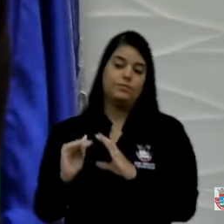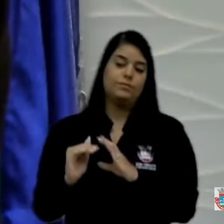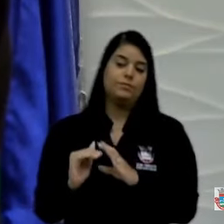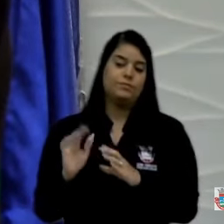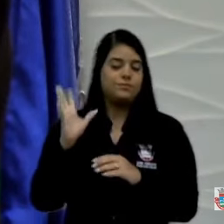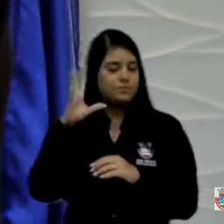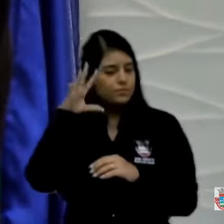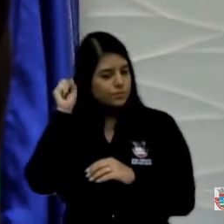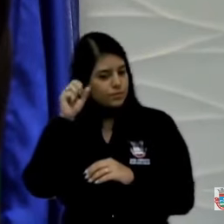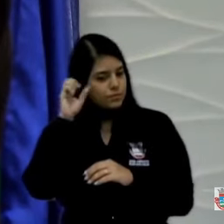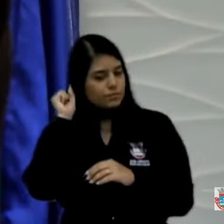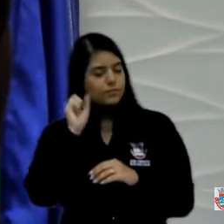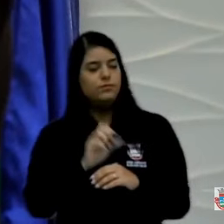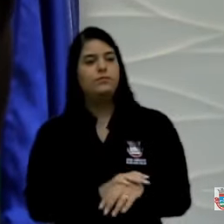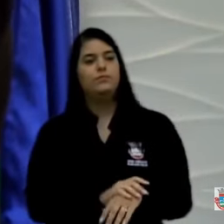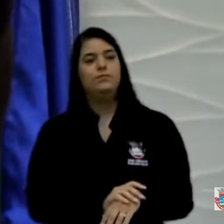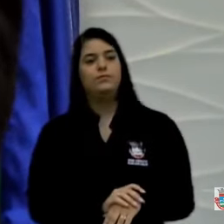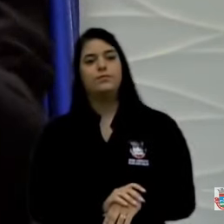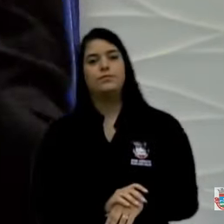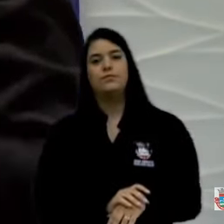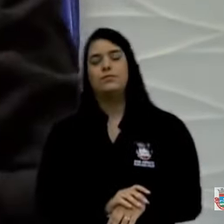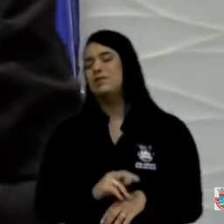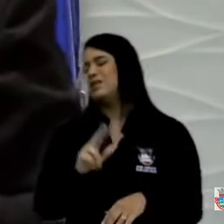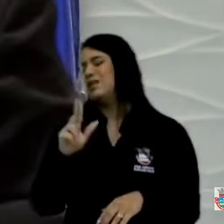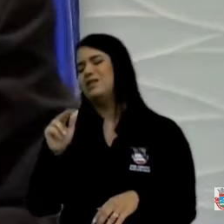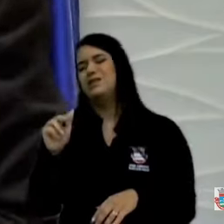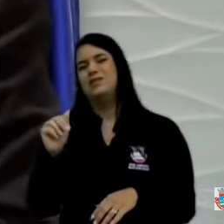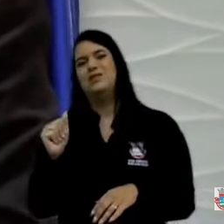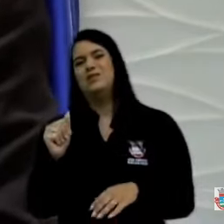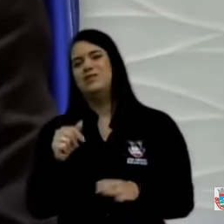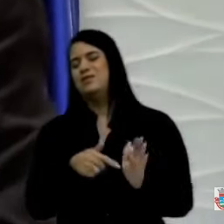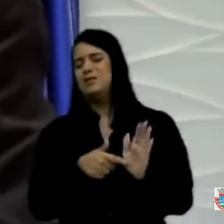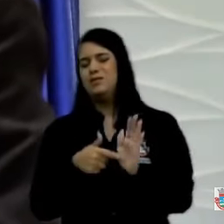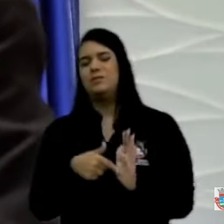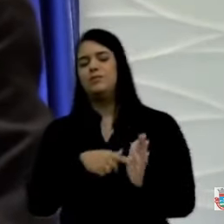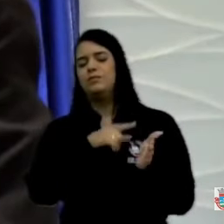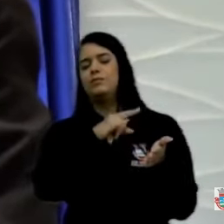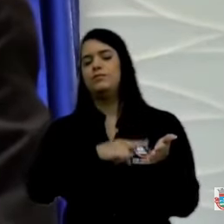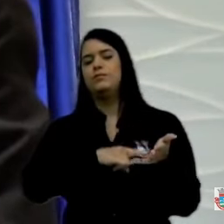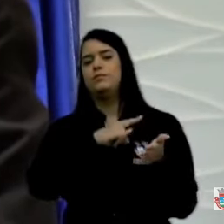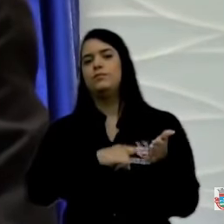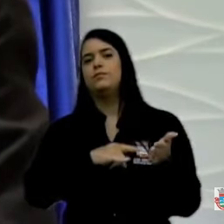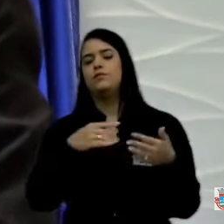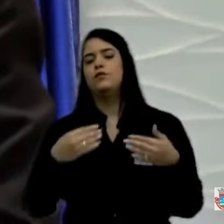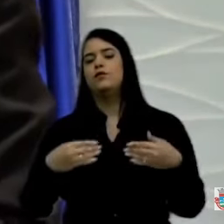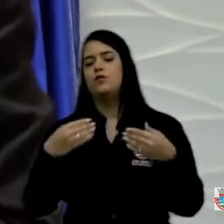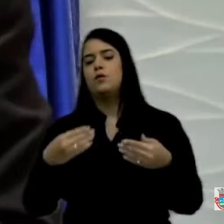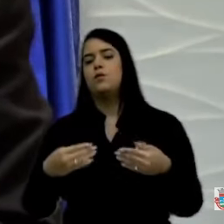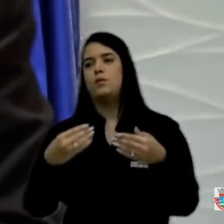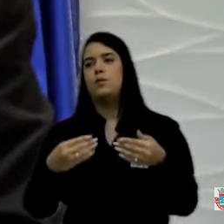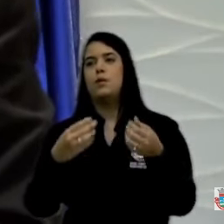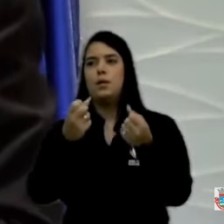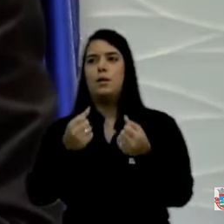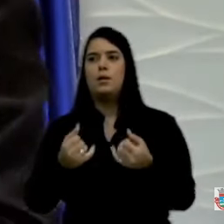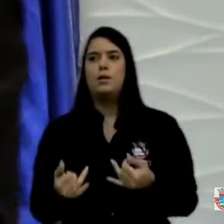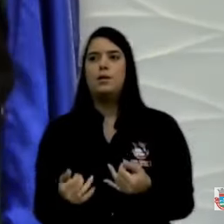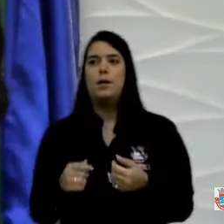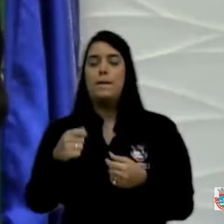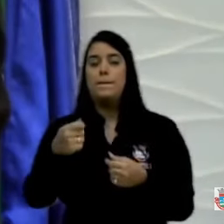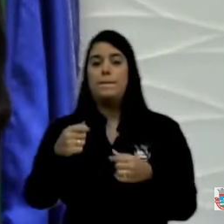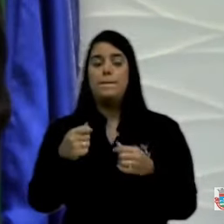escutar. E ela nunca mostrou o documento dizendo que o Ministério orientou. Eu tive que ir para a rede